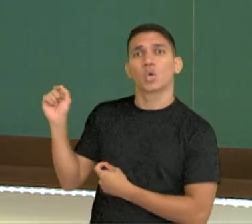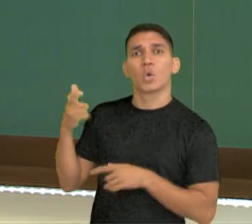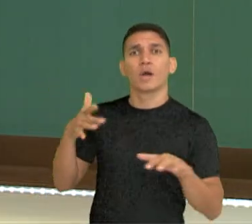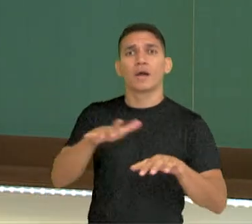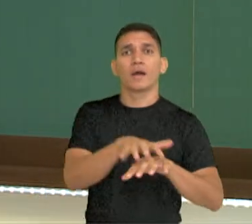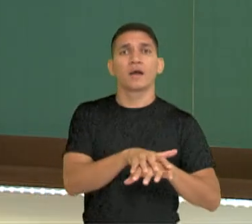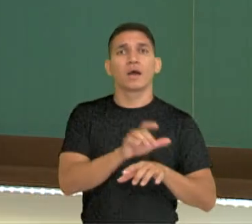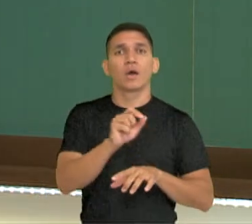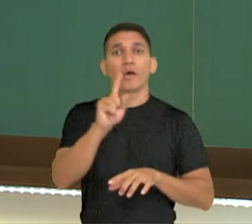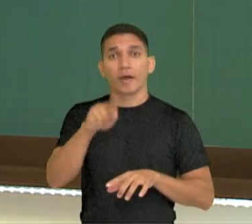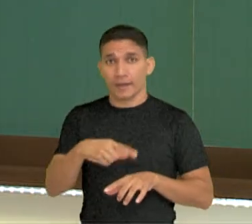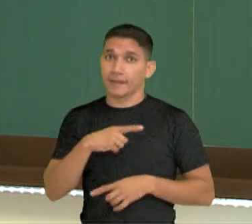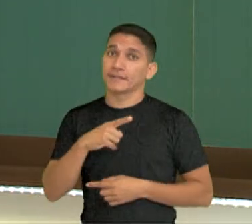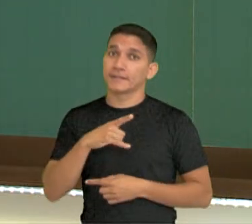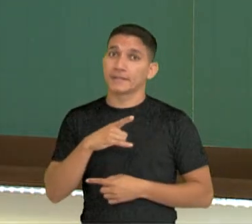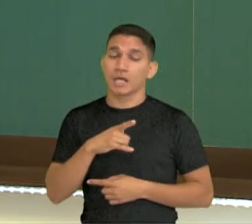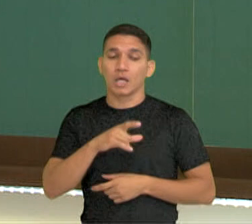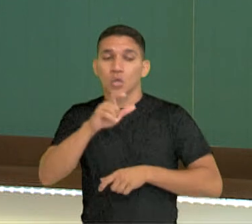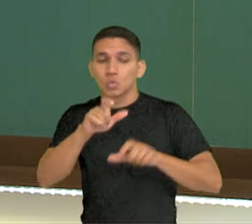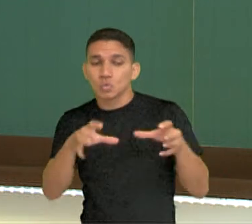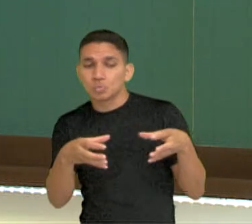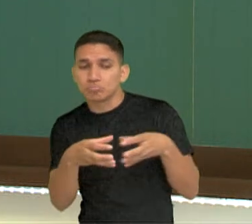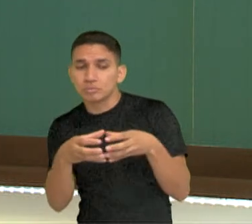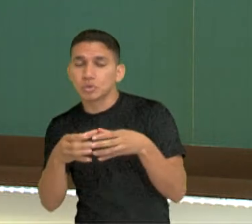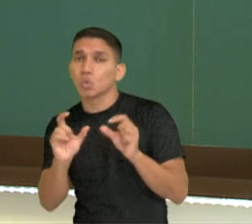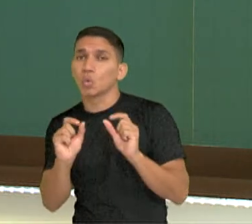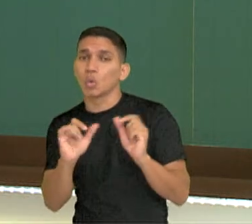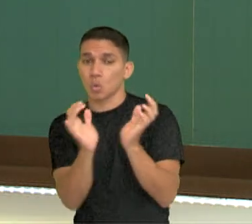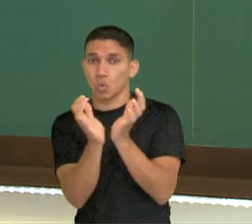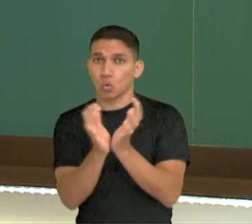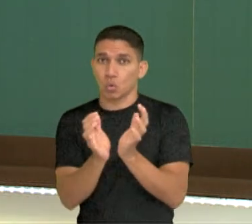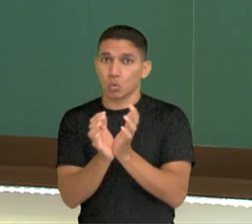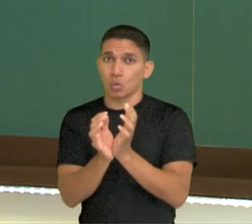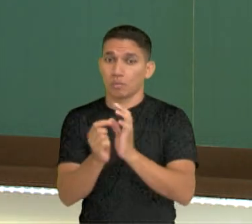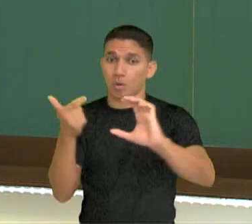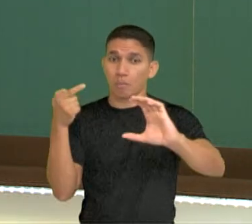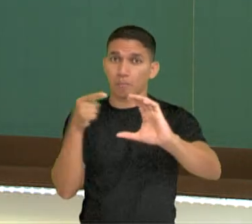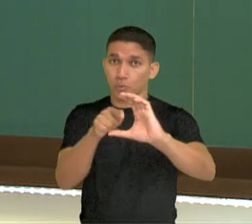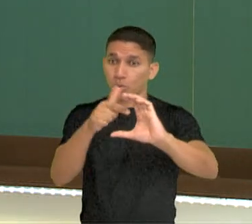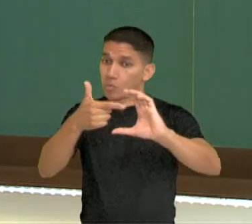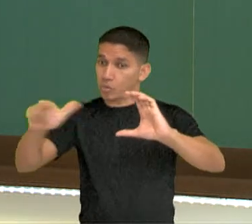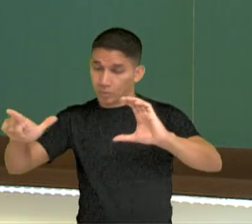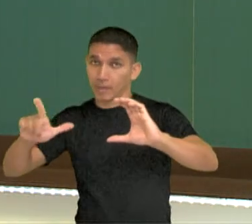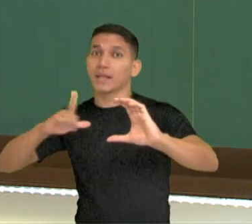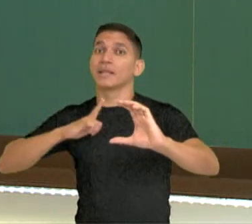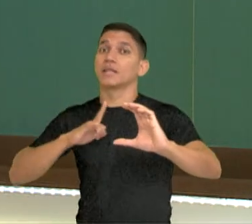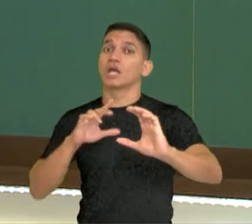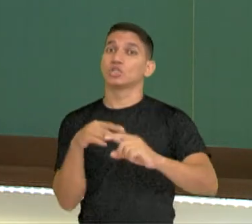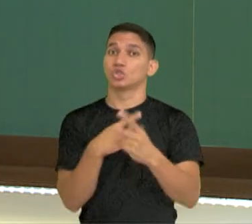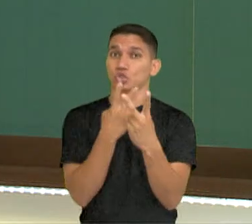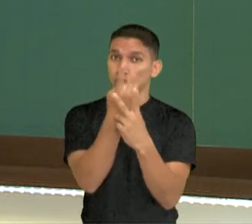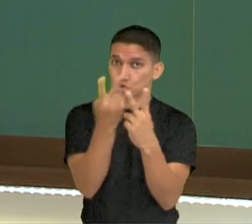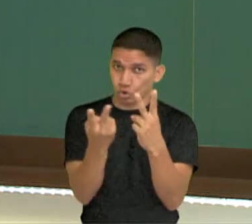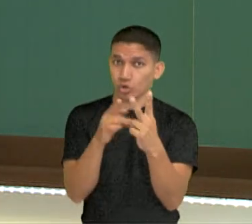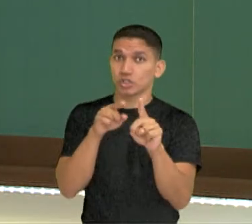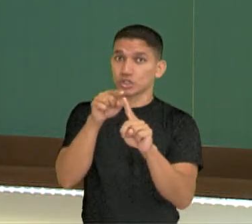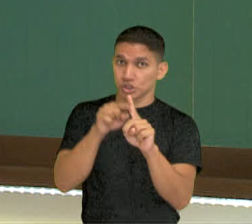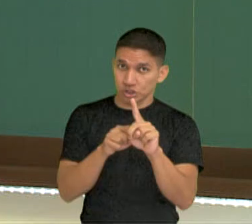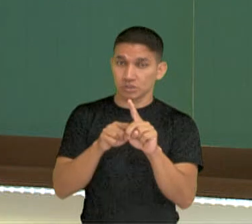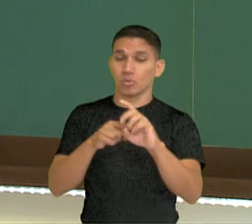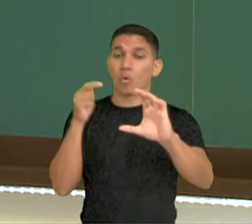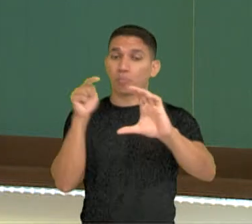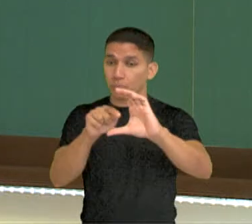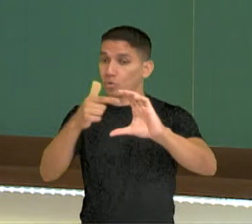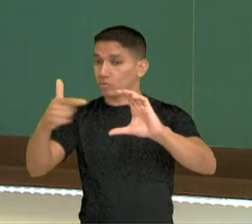reino Monera possui seres procariontes. Na natureza, nós temos dois tipos celulares, eucariontes